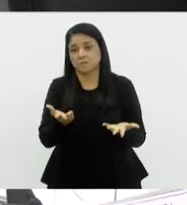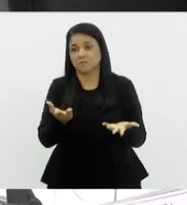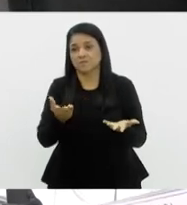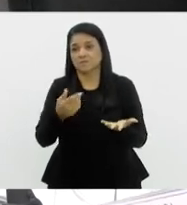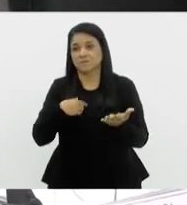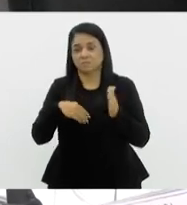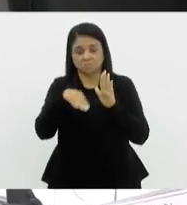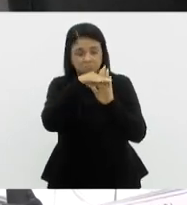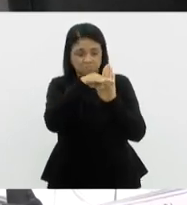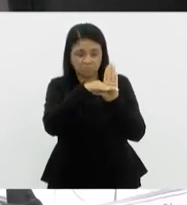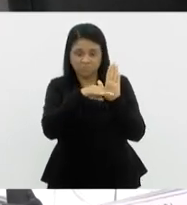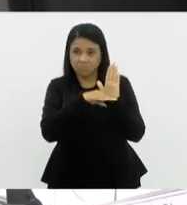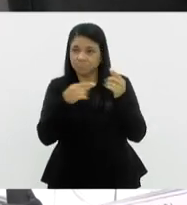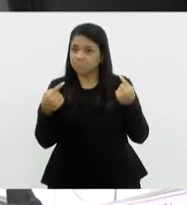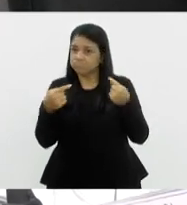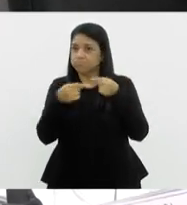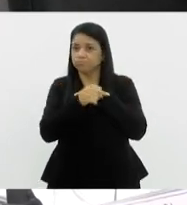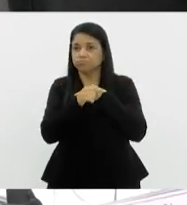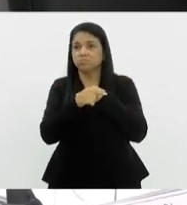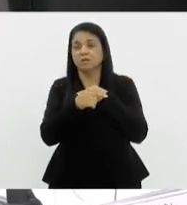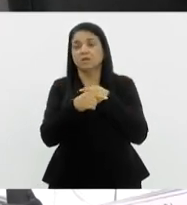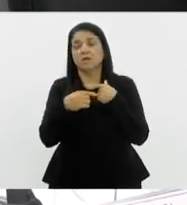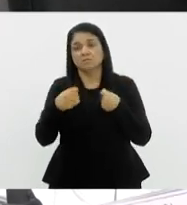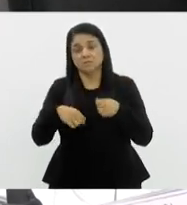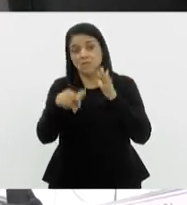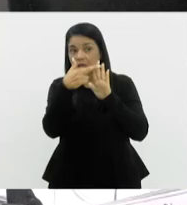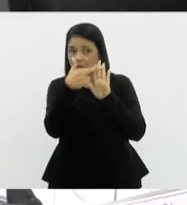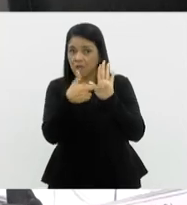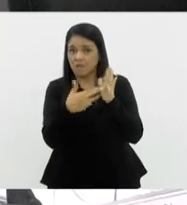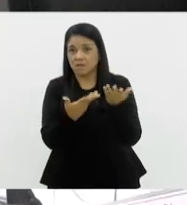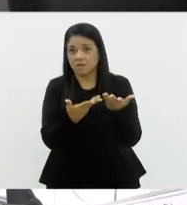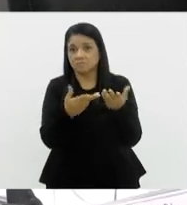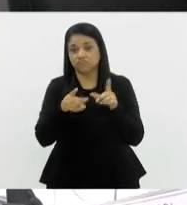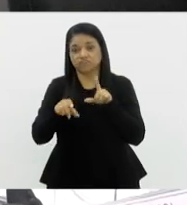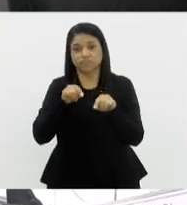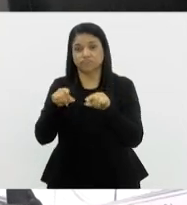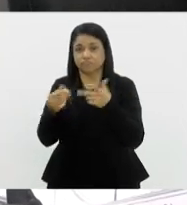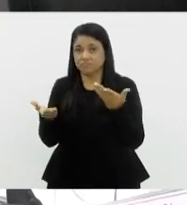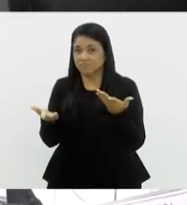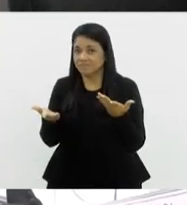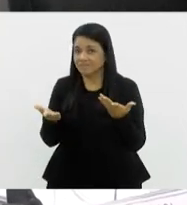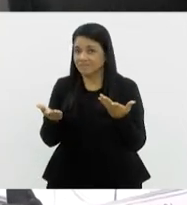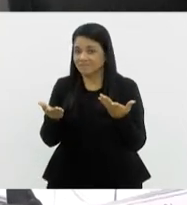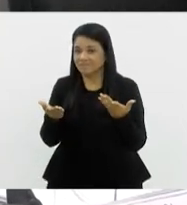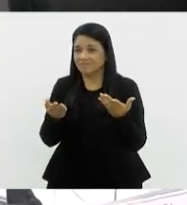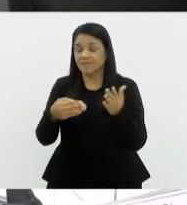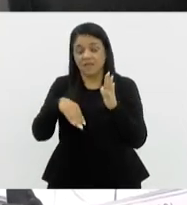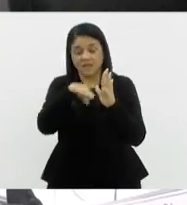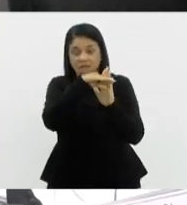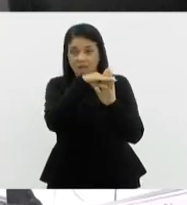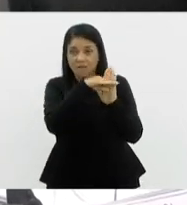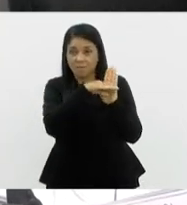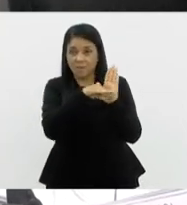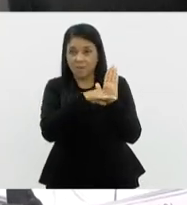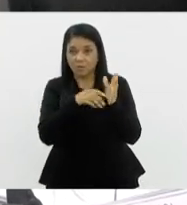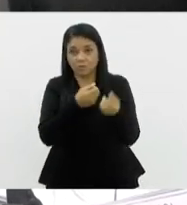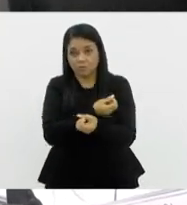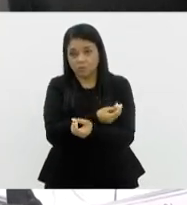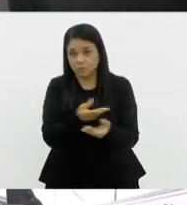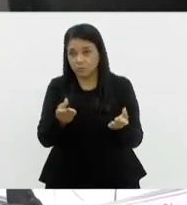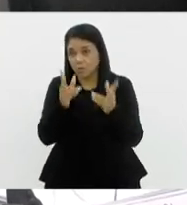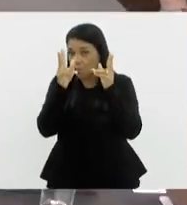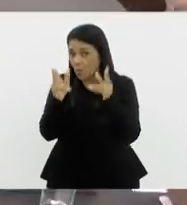vendo divergência, a gente tem que estabelecer um critério. Então, a gente tem que essa pauta aqui tem que ser distribuída para todos os